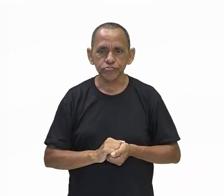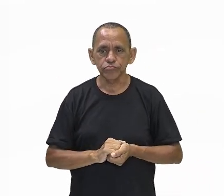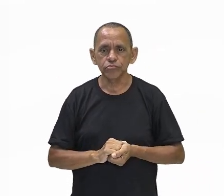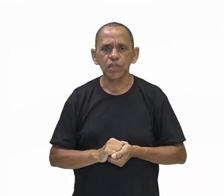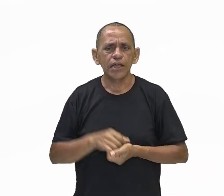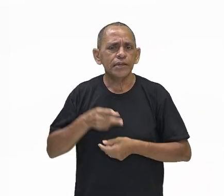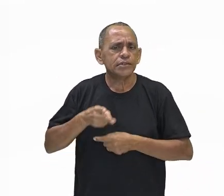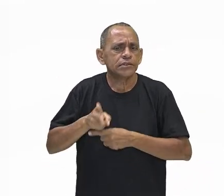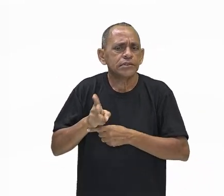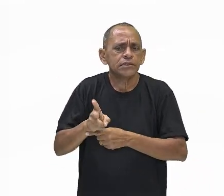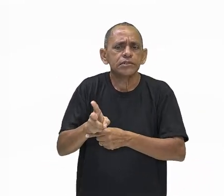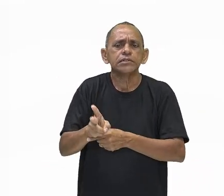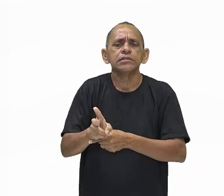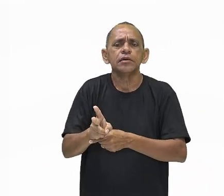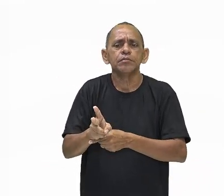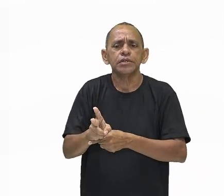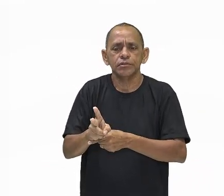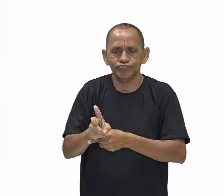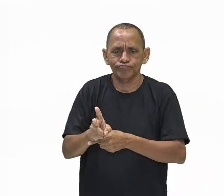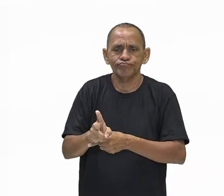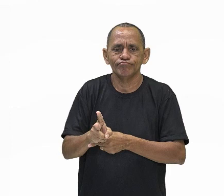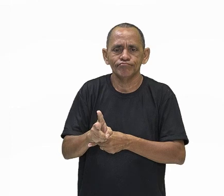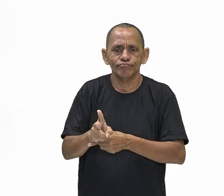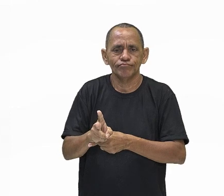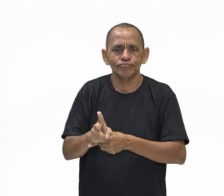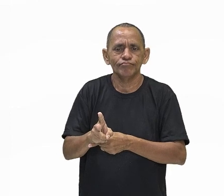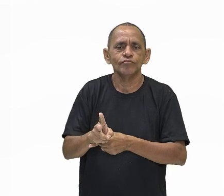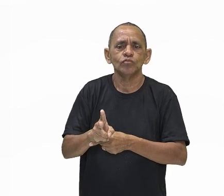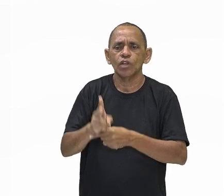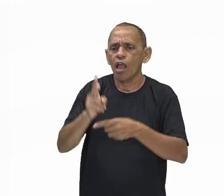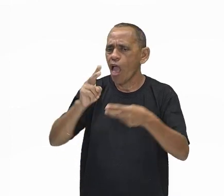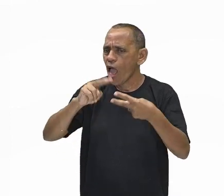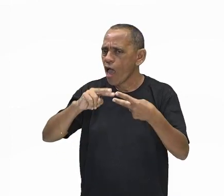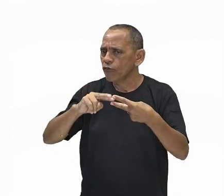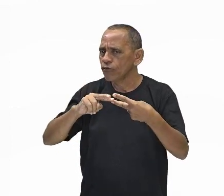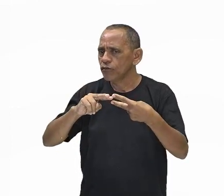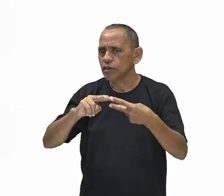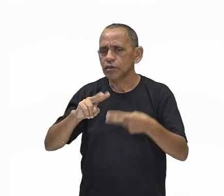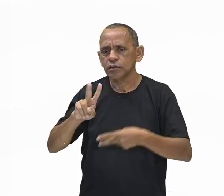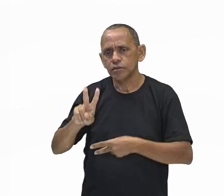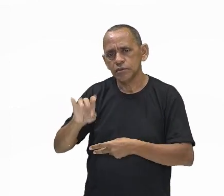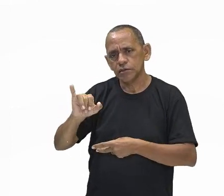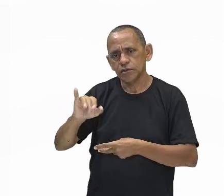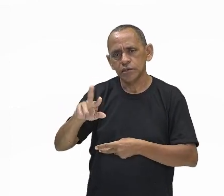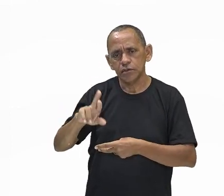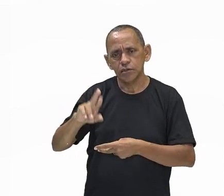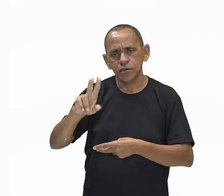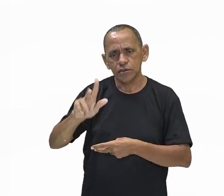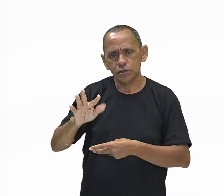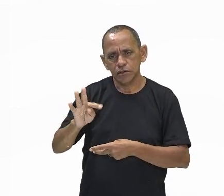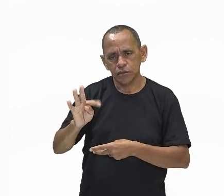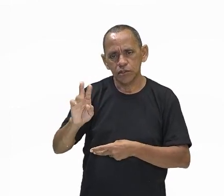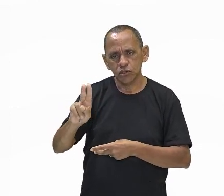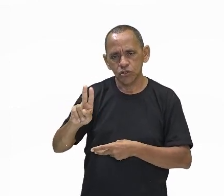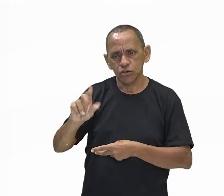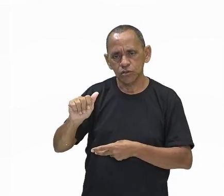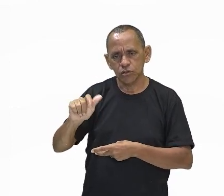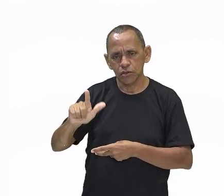formada, ela é sempre, ou seja, não importa onde eu coloque o objeto em relação a essa